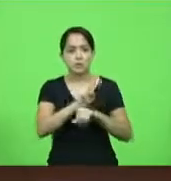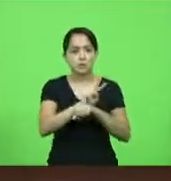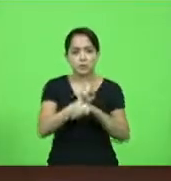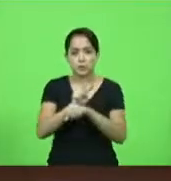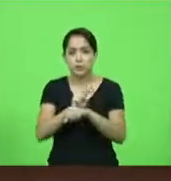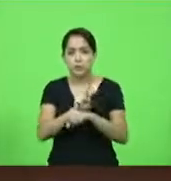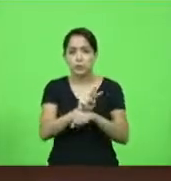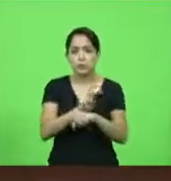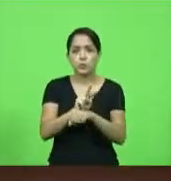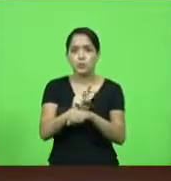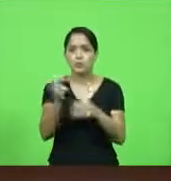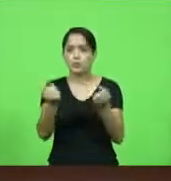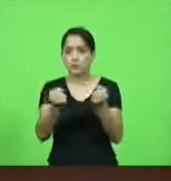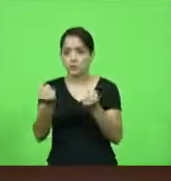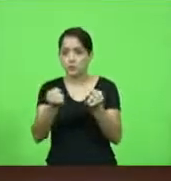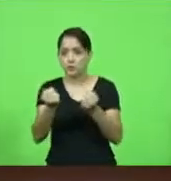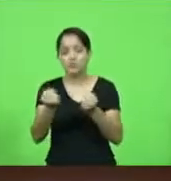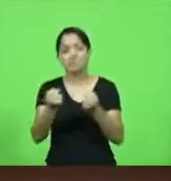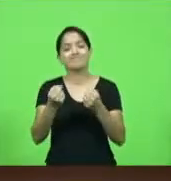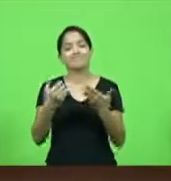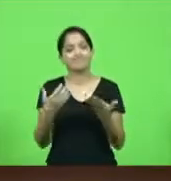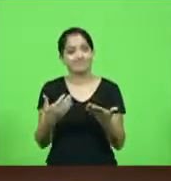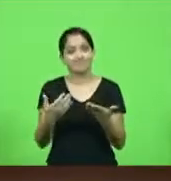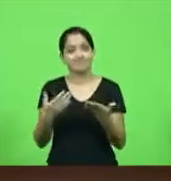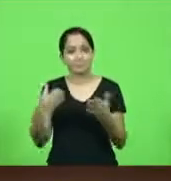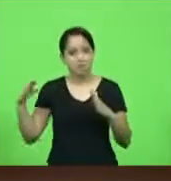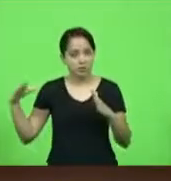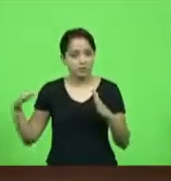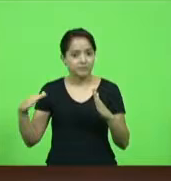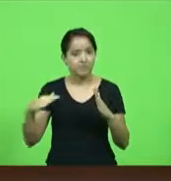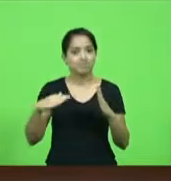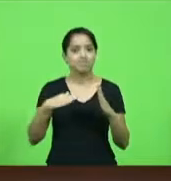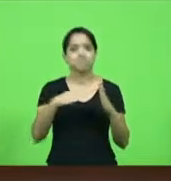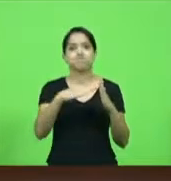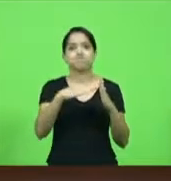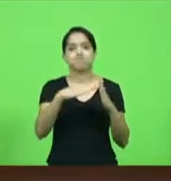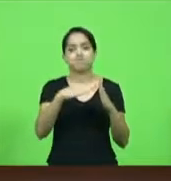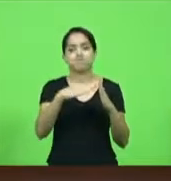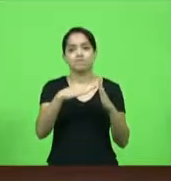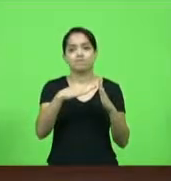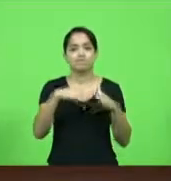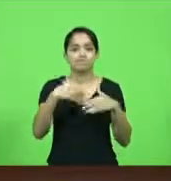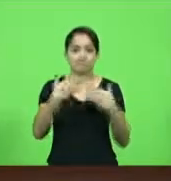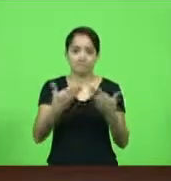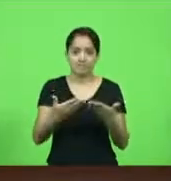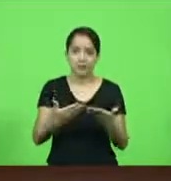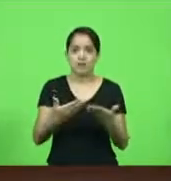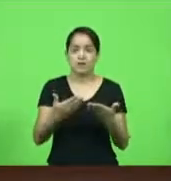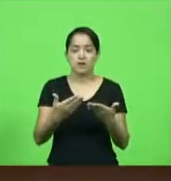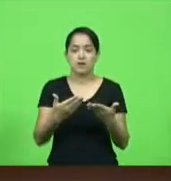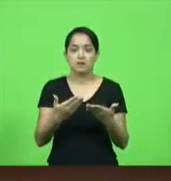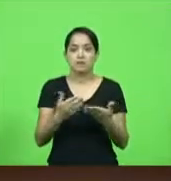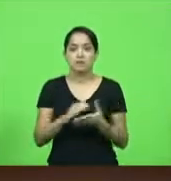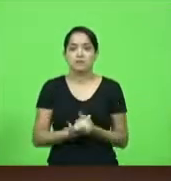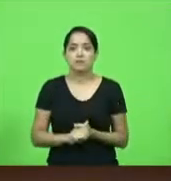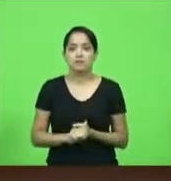direção defensiva, pode vir alguém e fazer o acidente contra você.